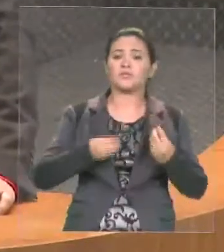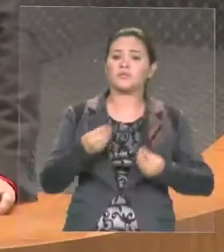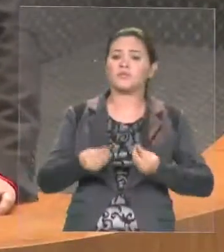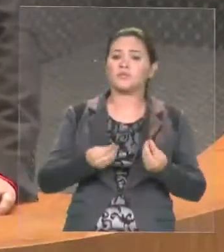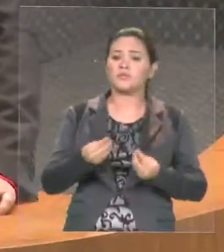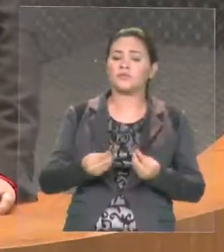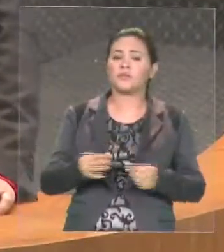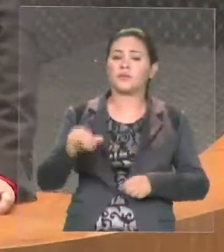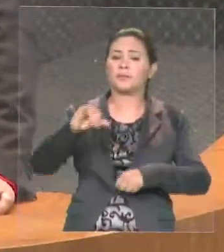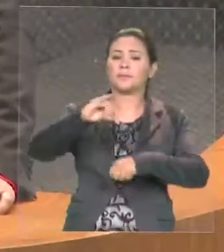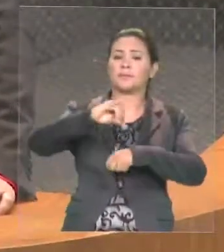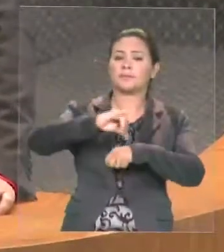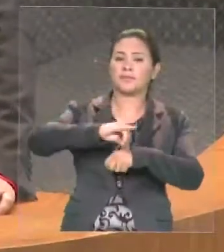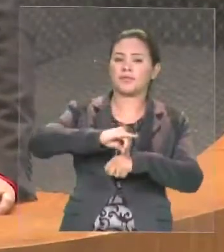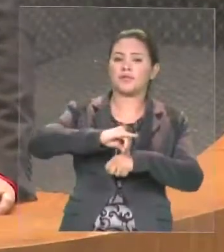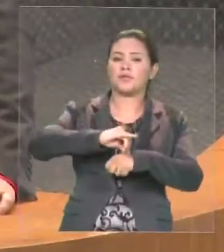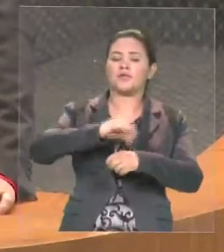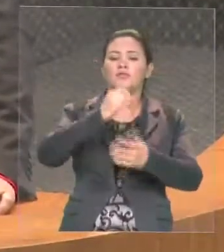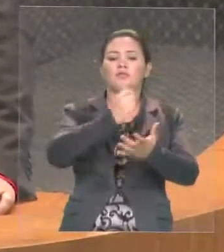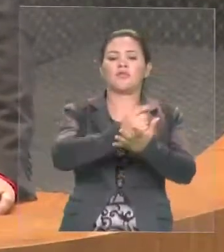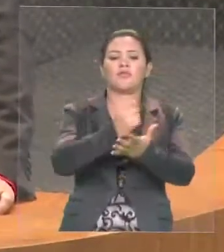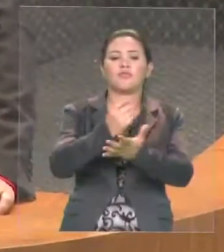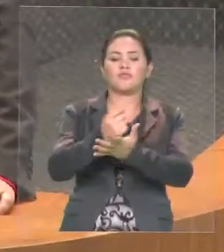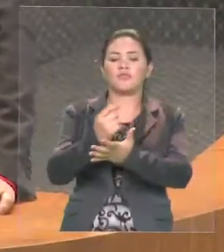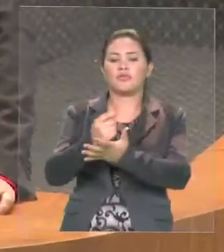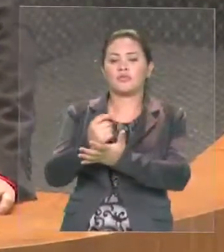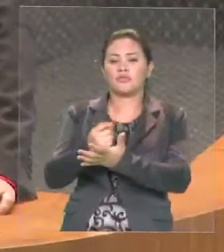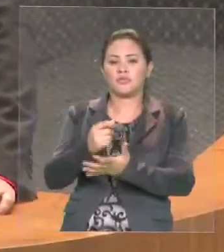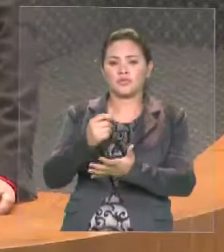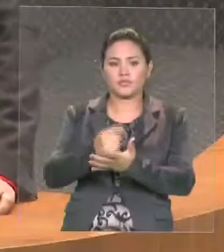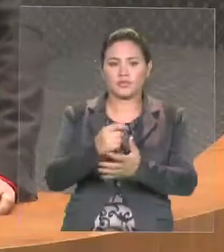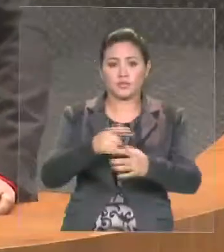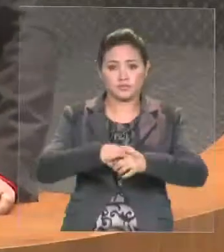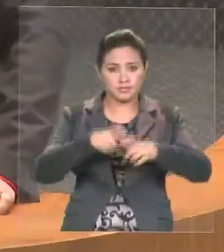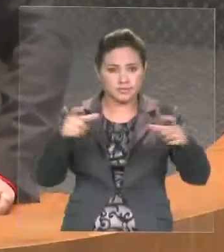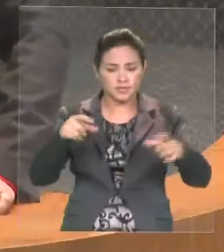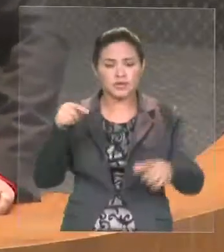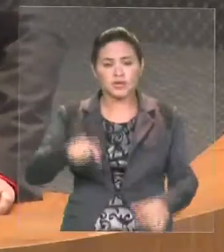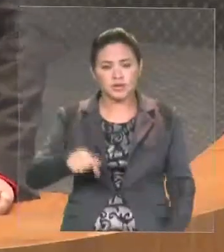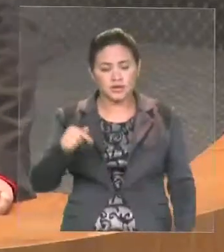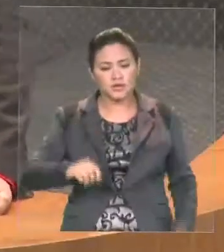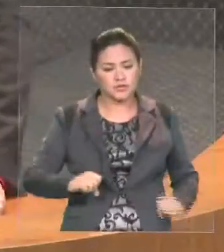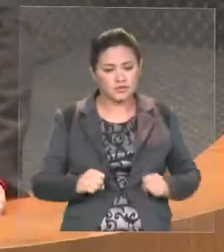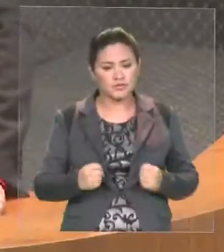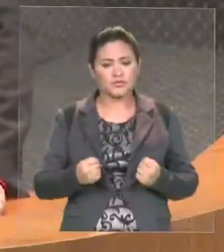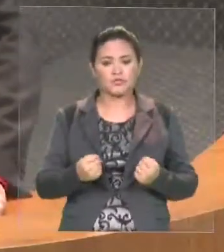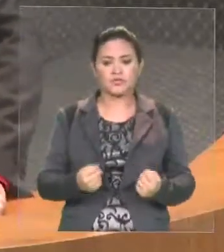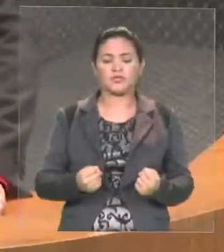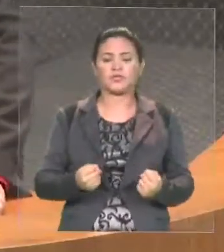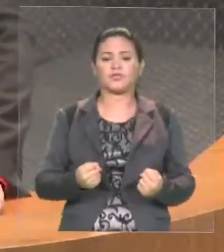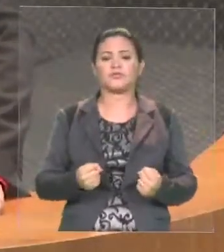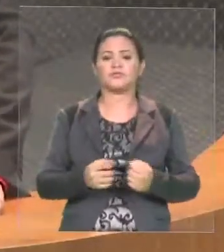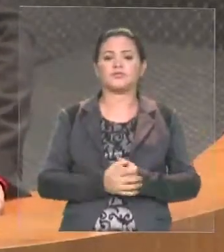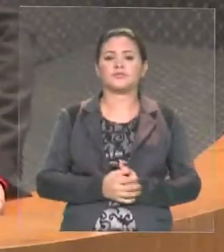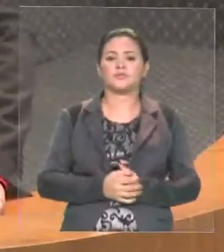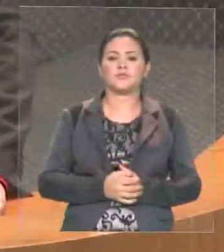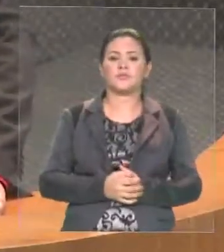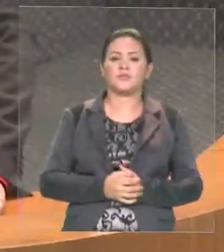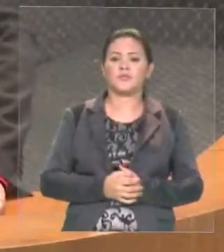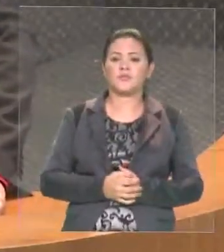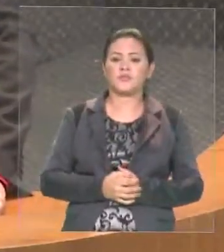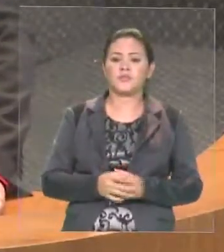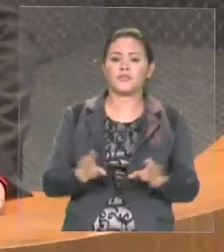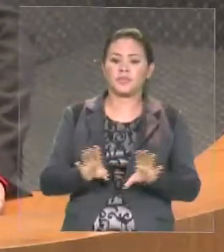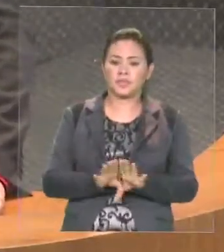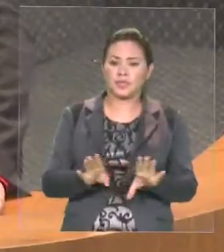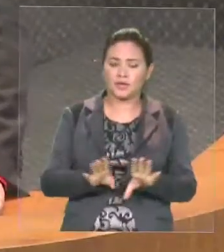polo atacadista a partir dos centros de distribuição bem mais forte, inclusive com mais condições também para